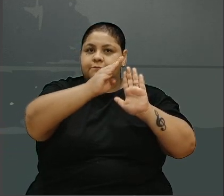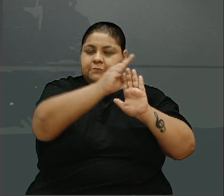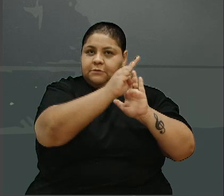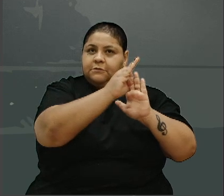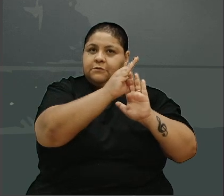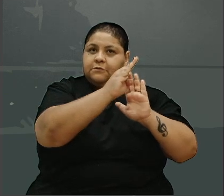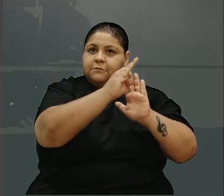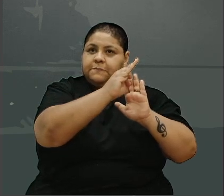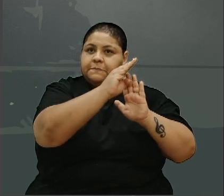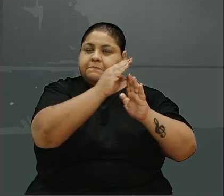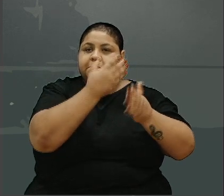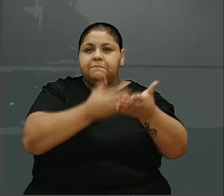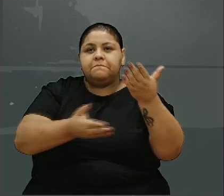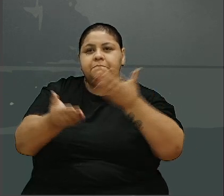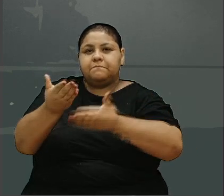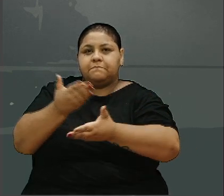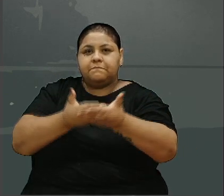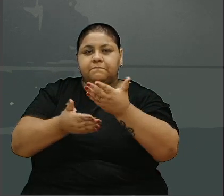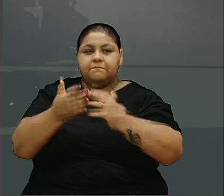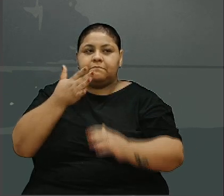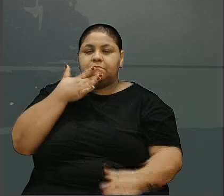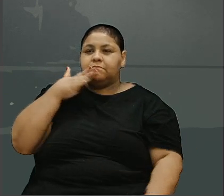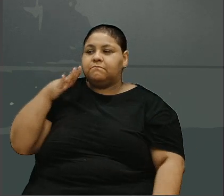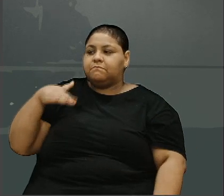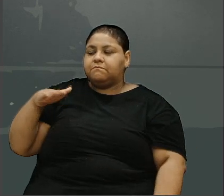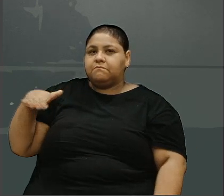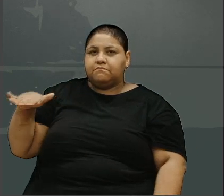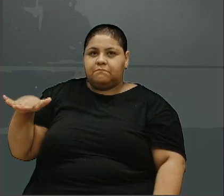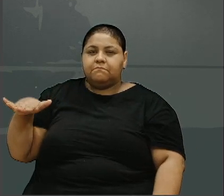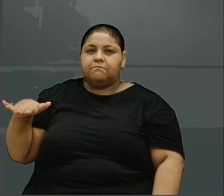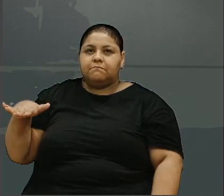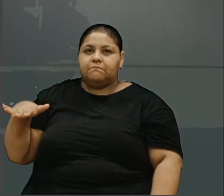em atendimentos de crianças